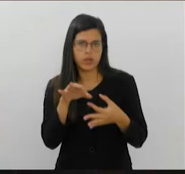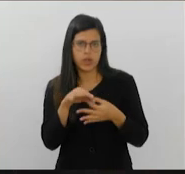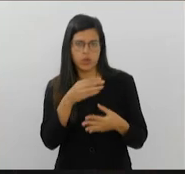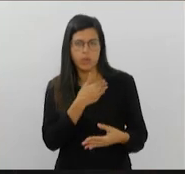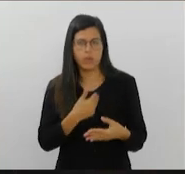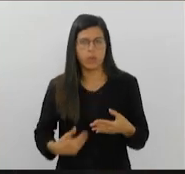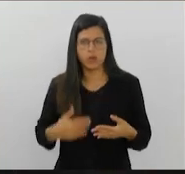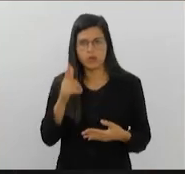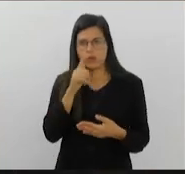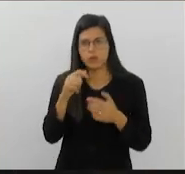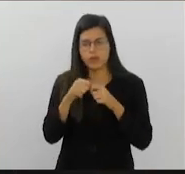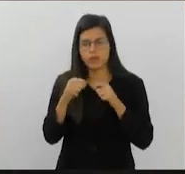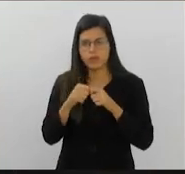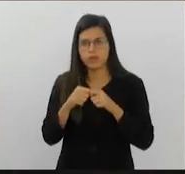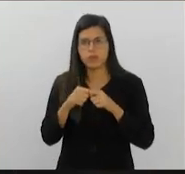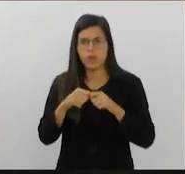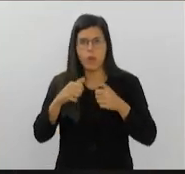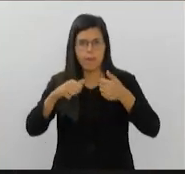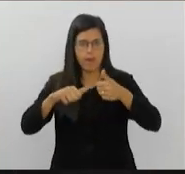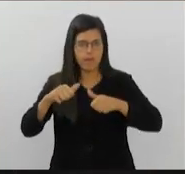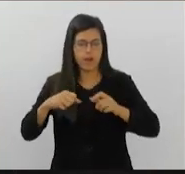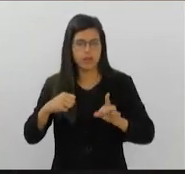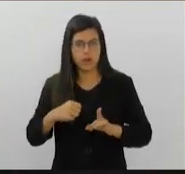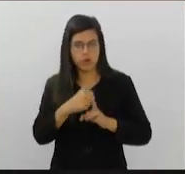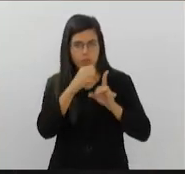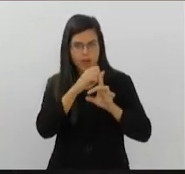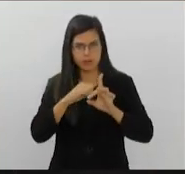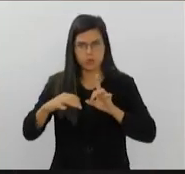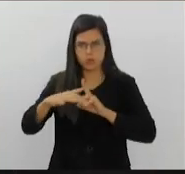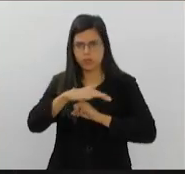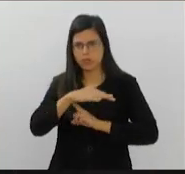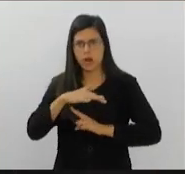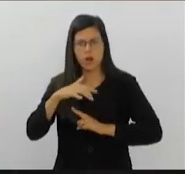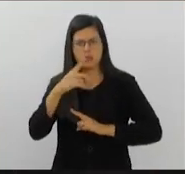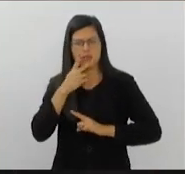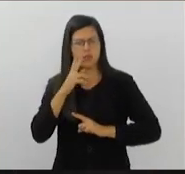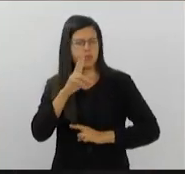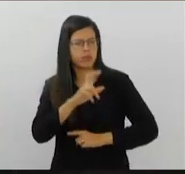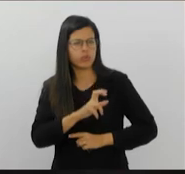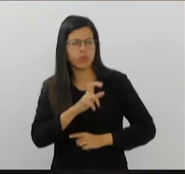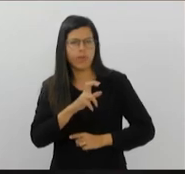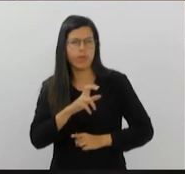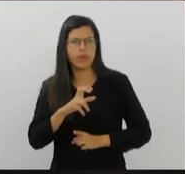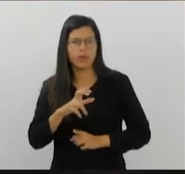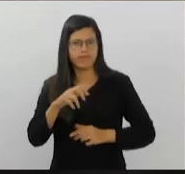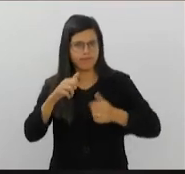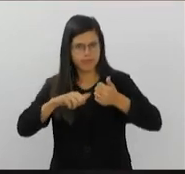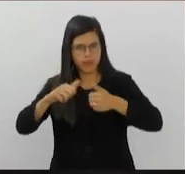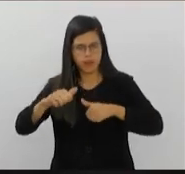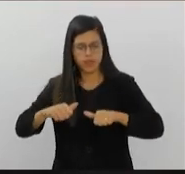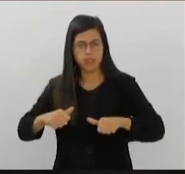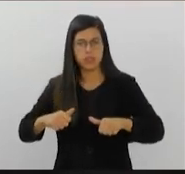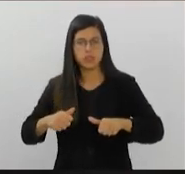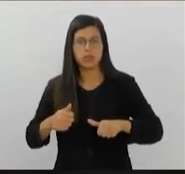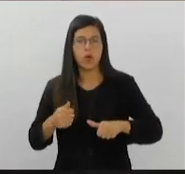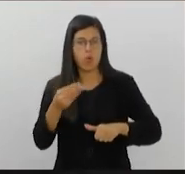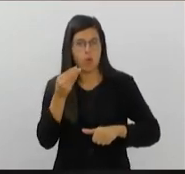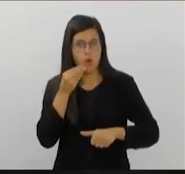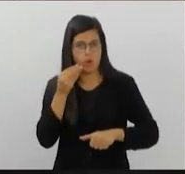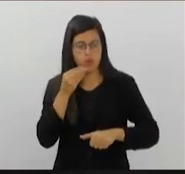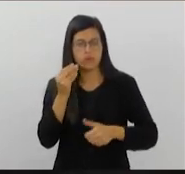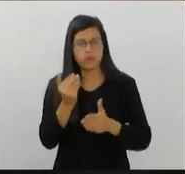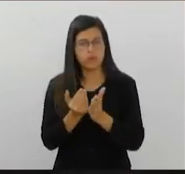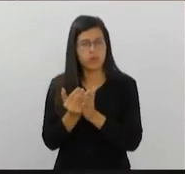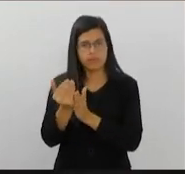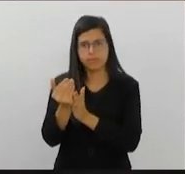uma medição de impacto social. E quando a gente fala de medição de impacto social, a gente, obviamente,